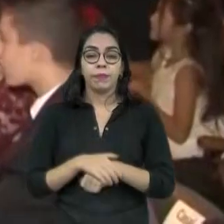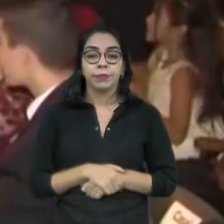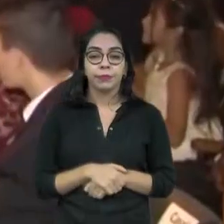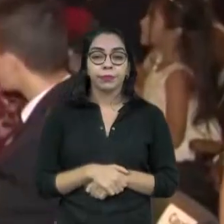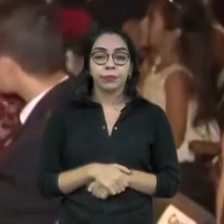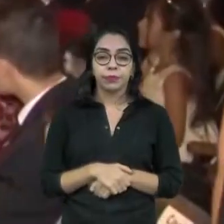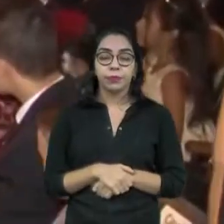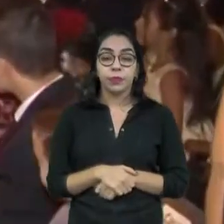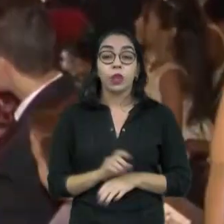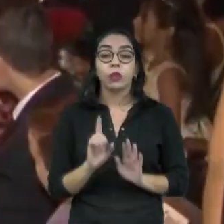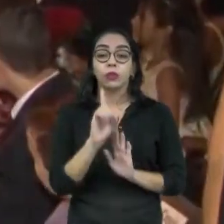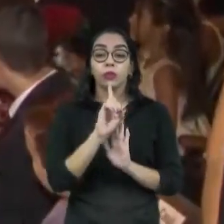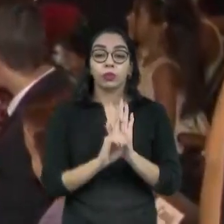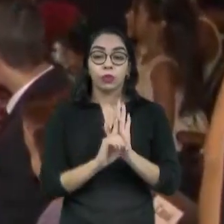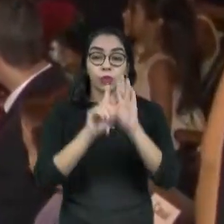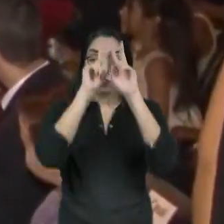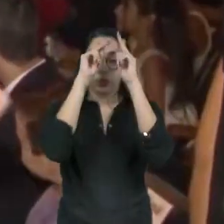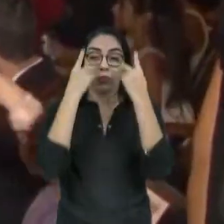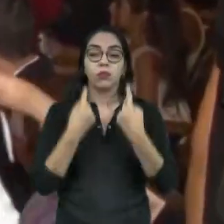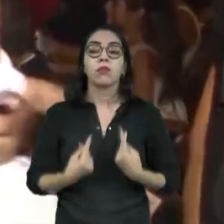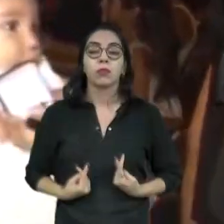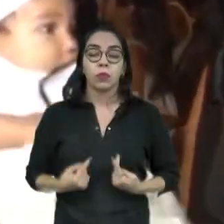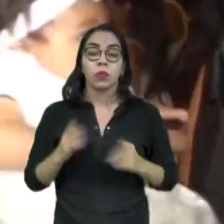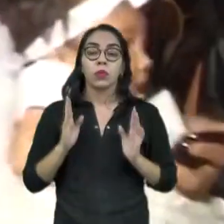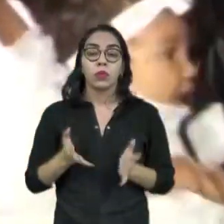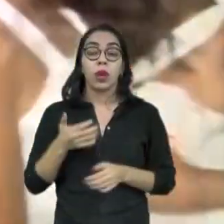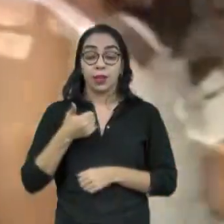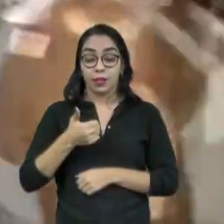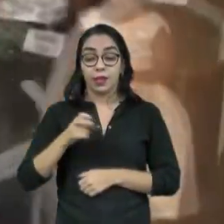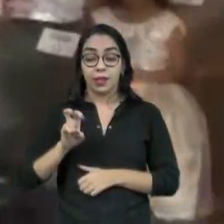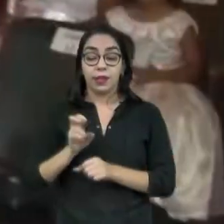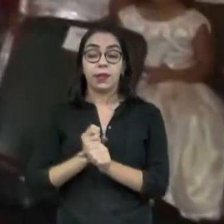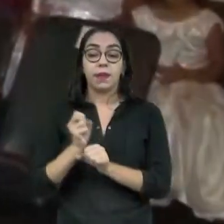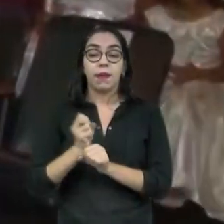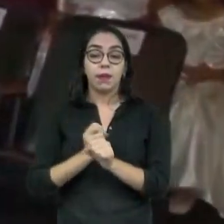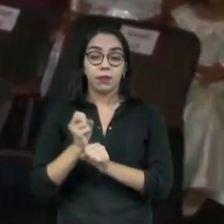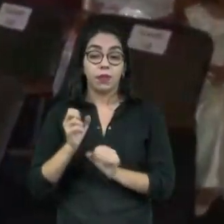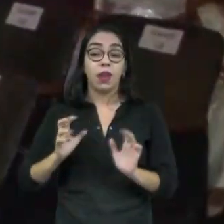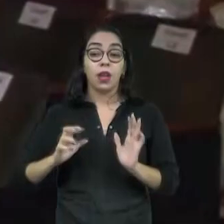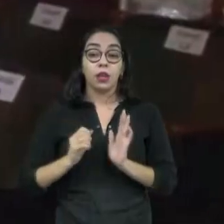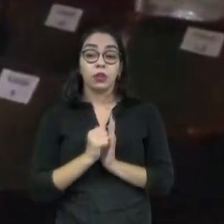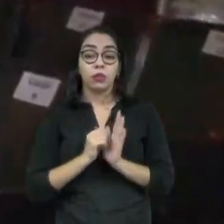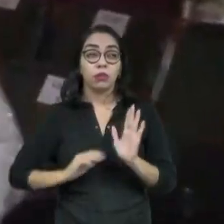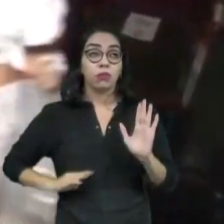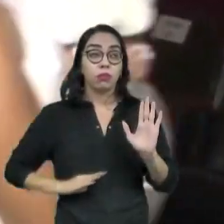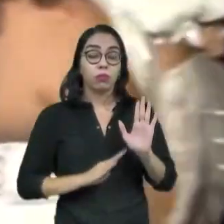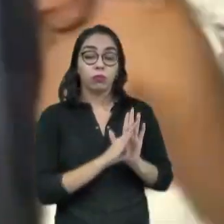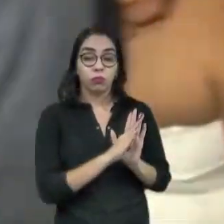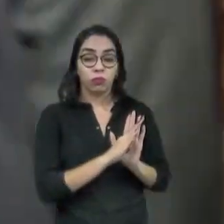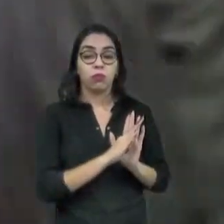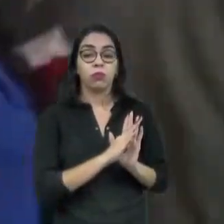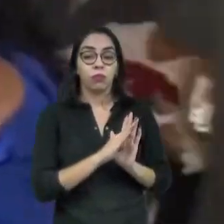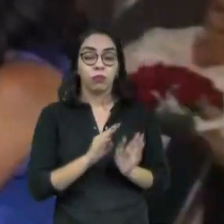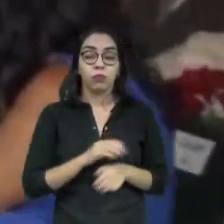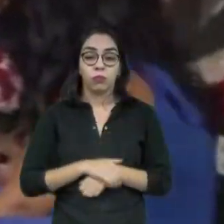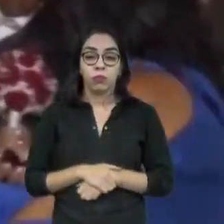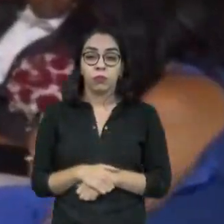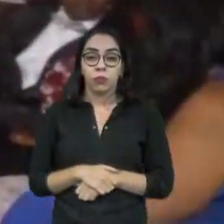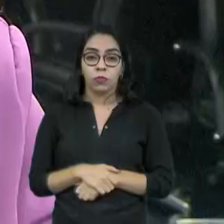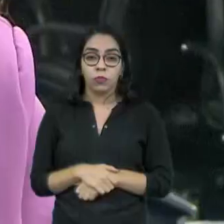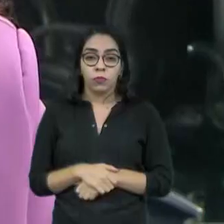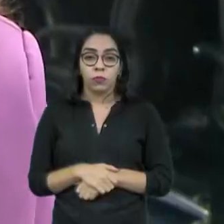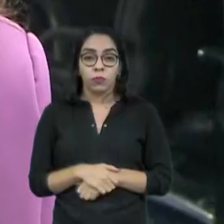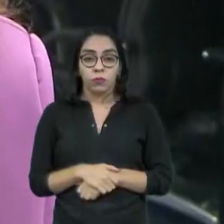dos direitos humanos nos últimos 15 anos as uniões estáveis cresceram 44% no